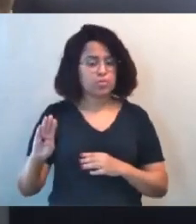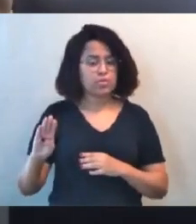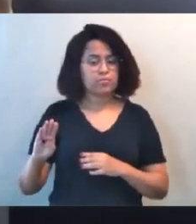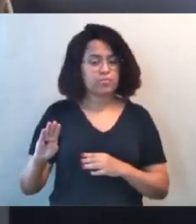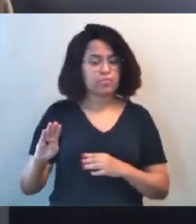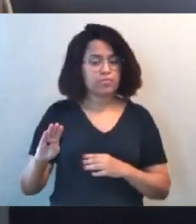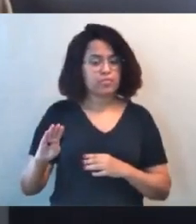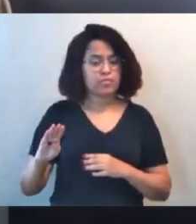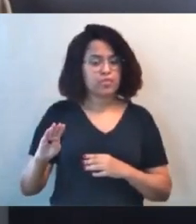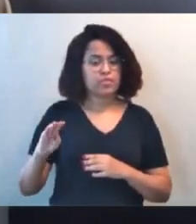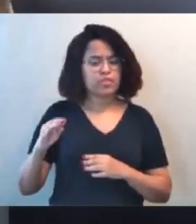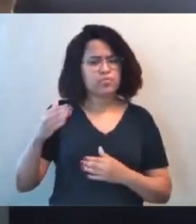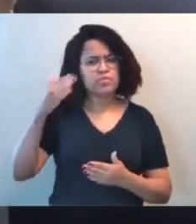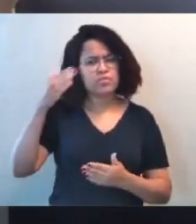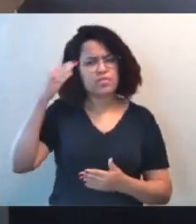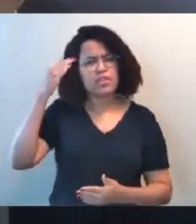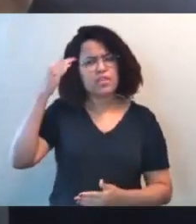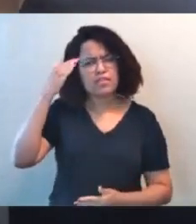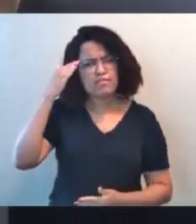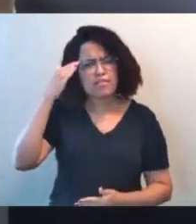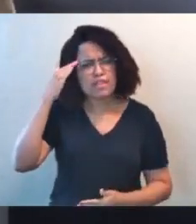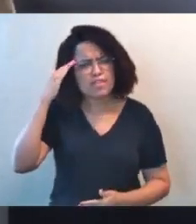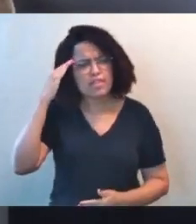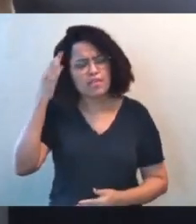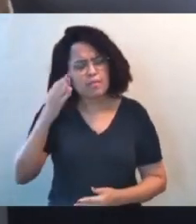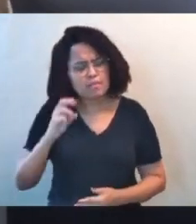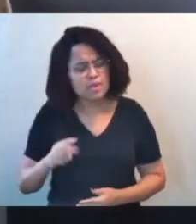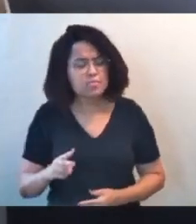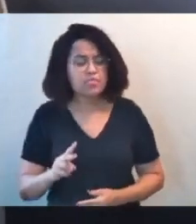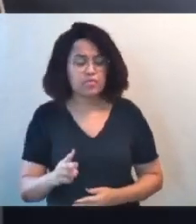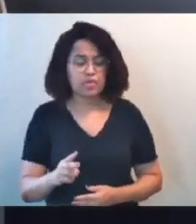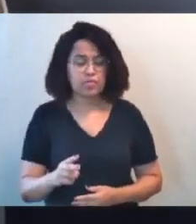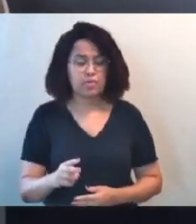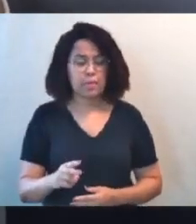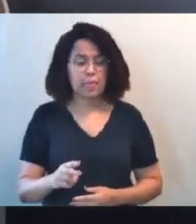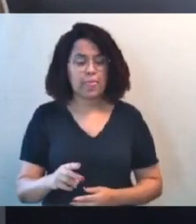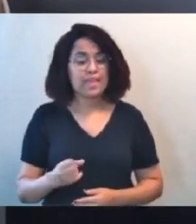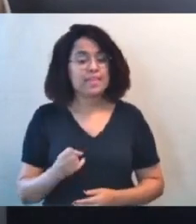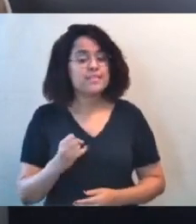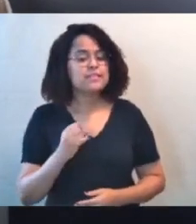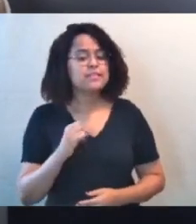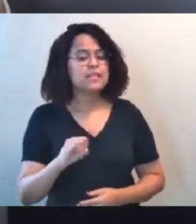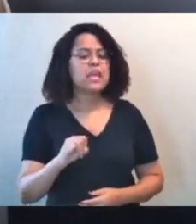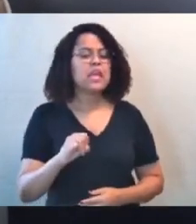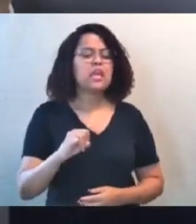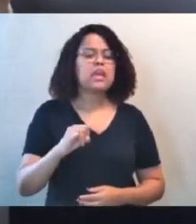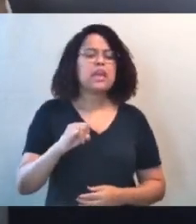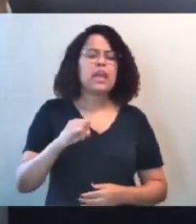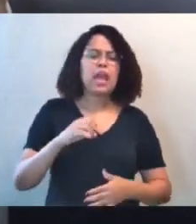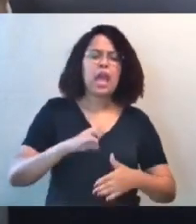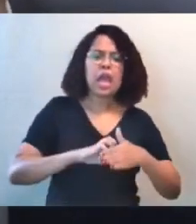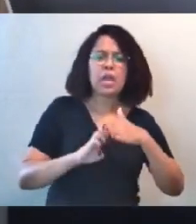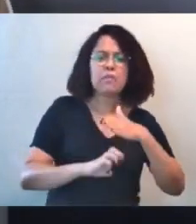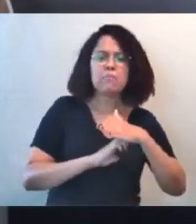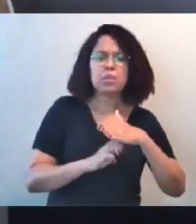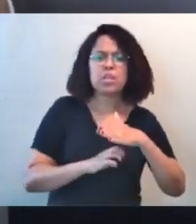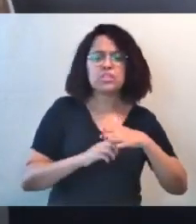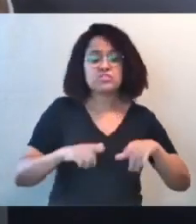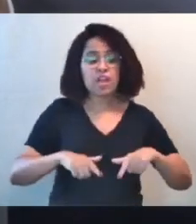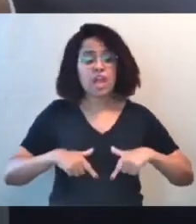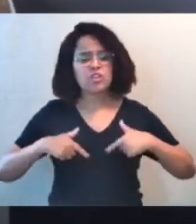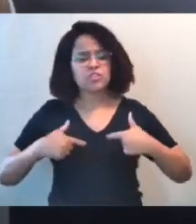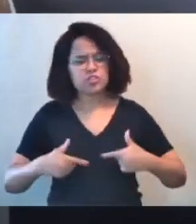considerar da mesma forma. Agora, se há uma má fé da empresa, como eu já disse durante